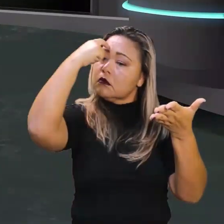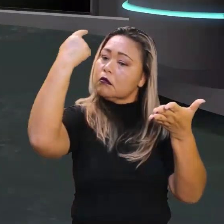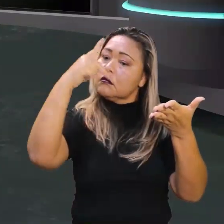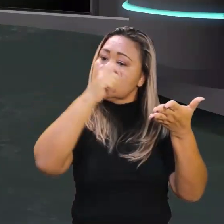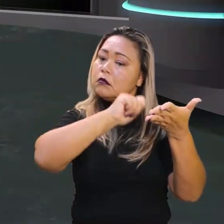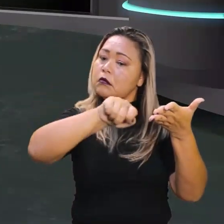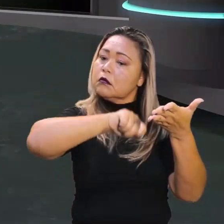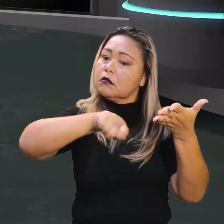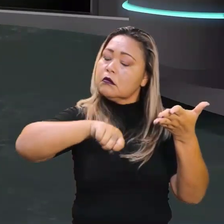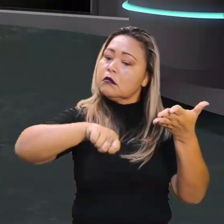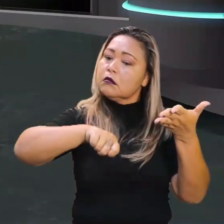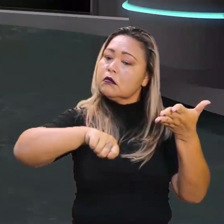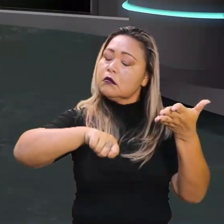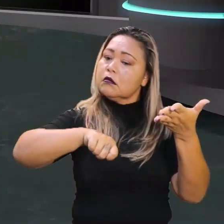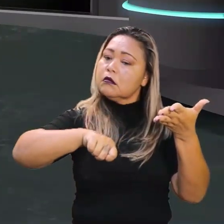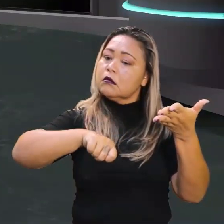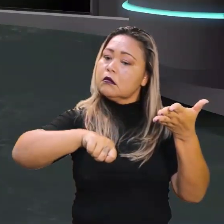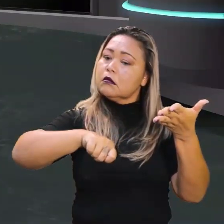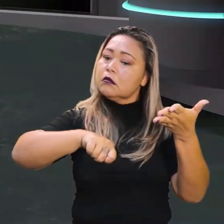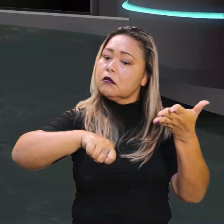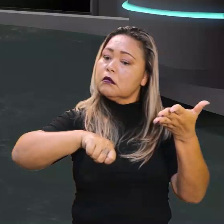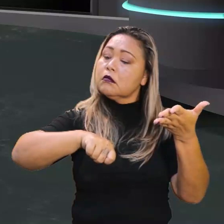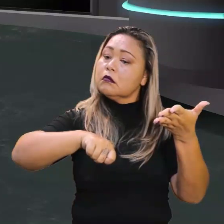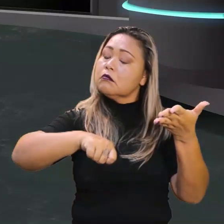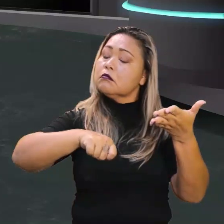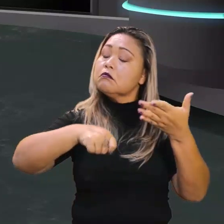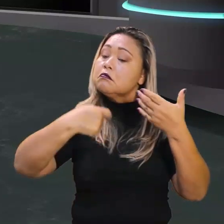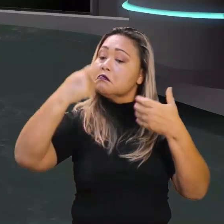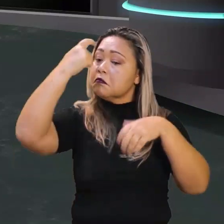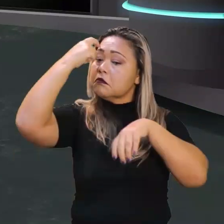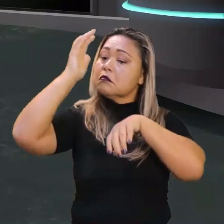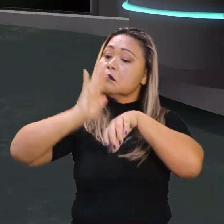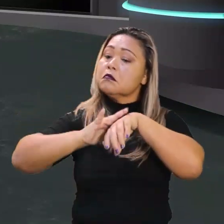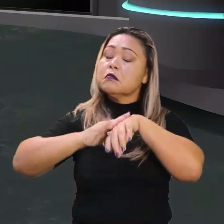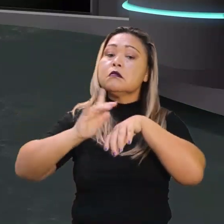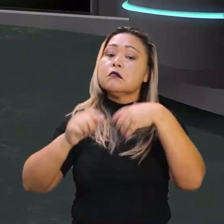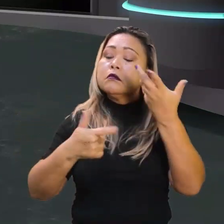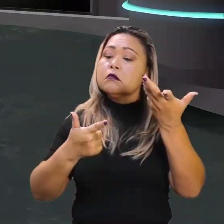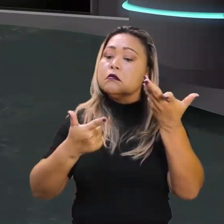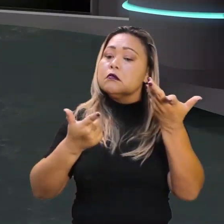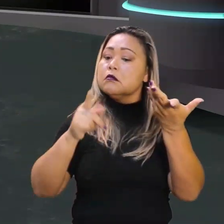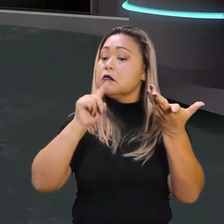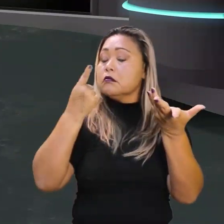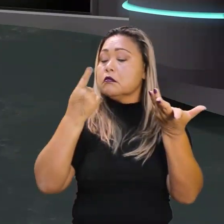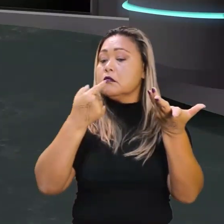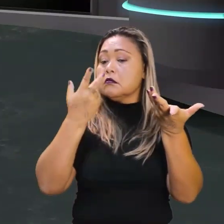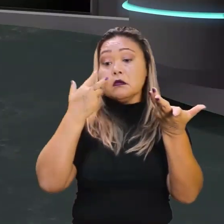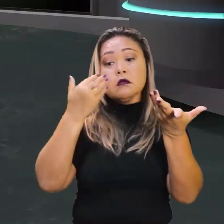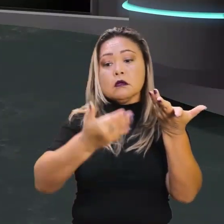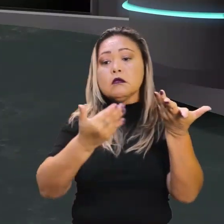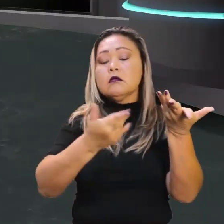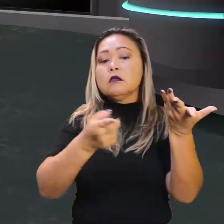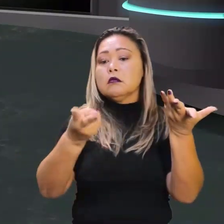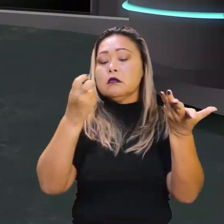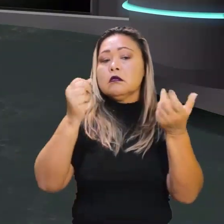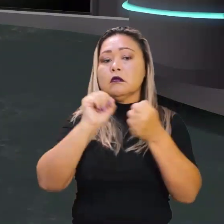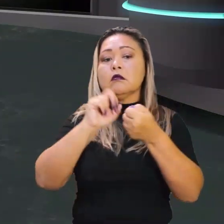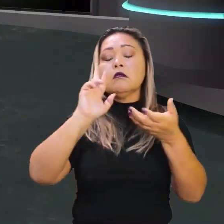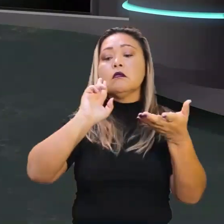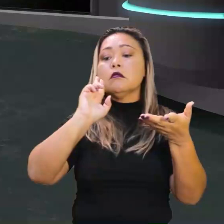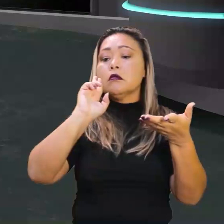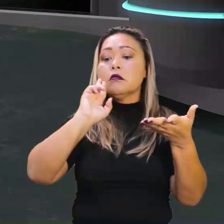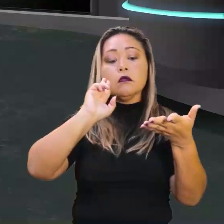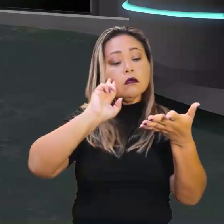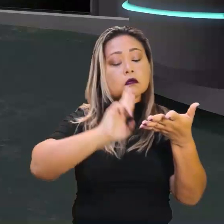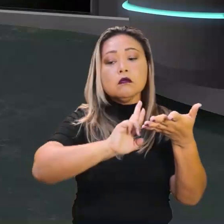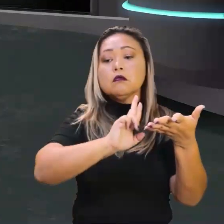pensamento a respeito dessa ideia aí. Exato. Dessa verdade, dessa realidade. Então, uma resposta